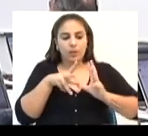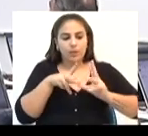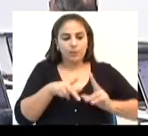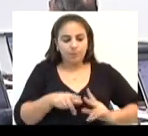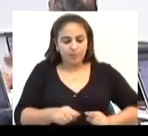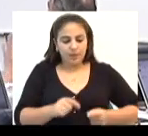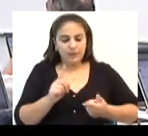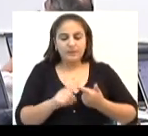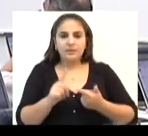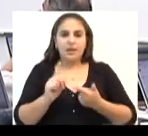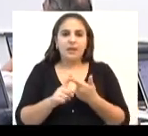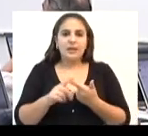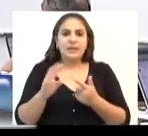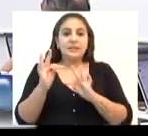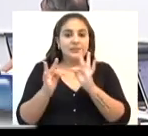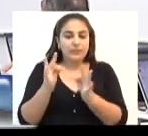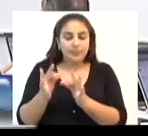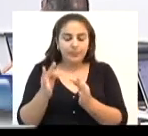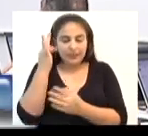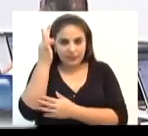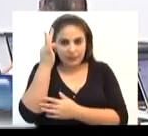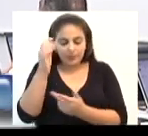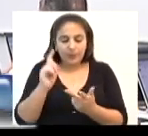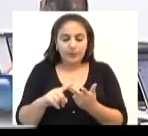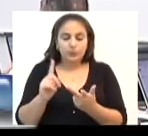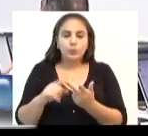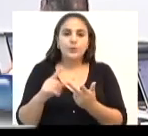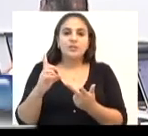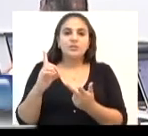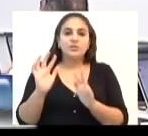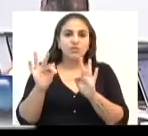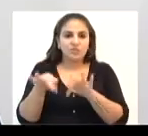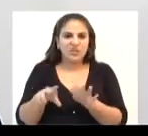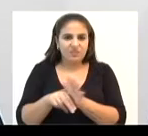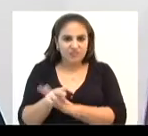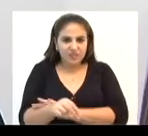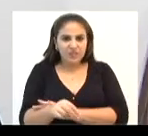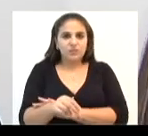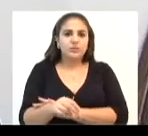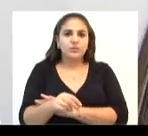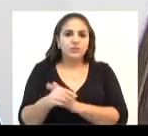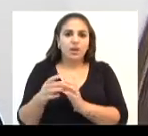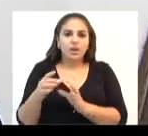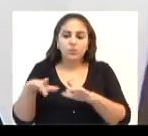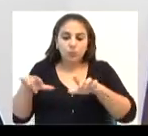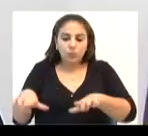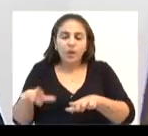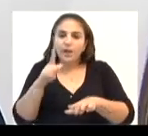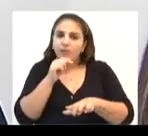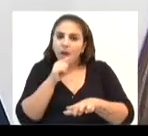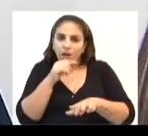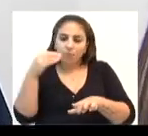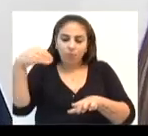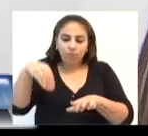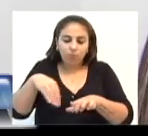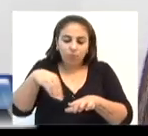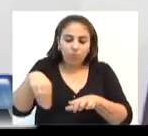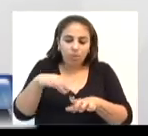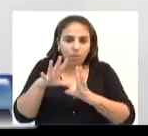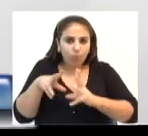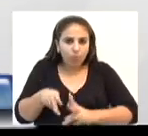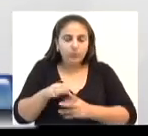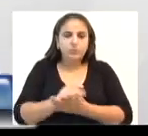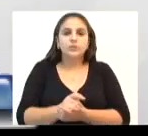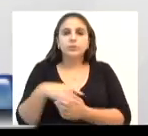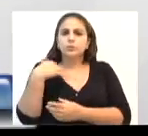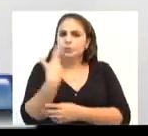tratamento, desinfecção e vistoria dos reservatórios de água. Nós nos surpreendemos com o veto, né,